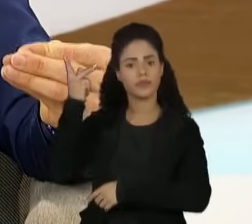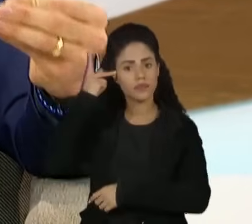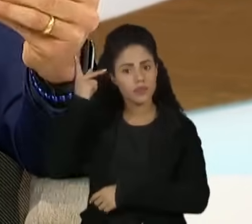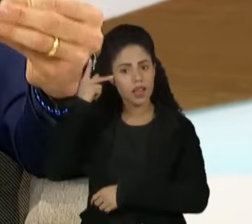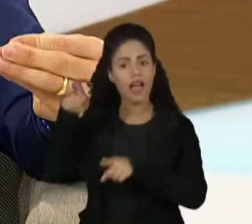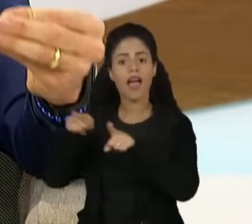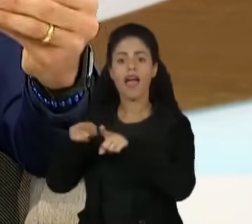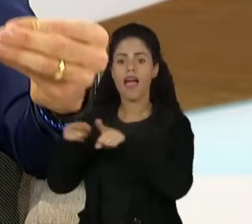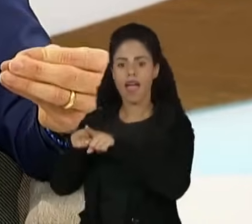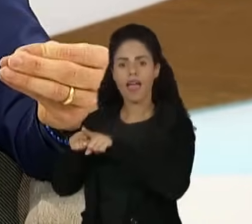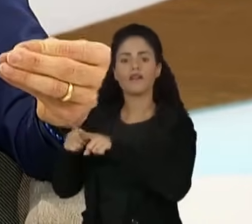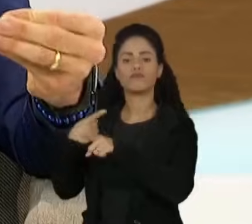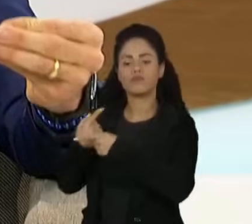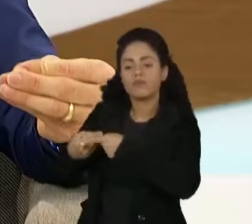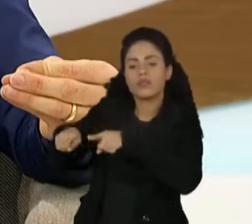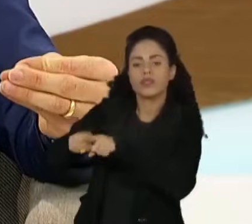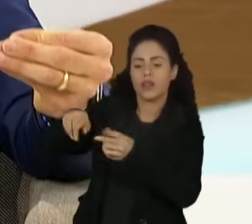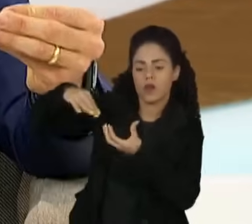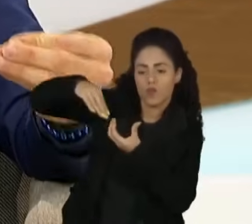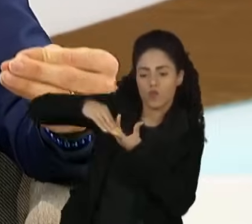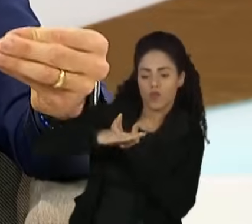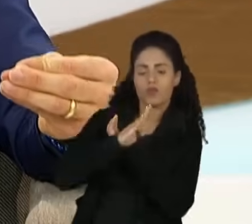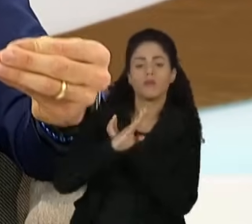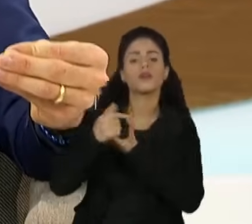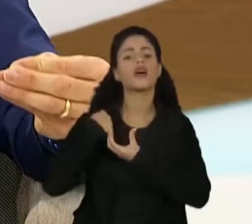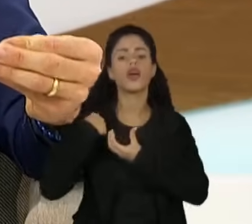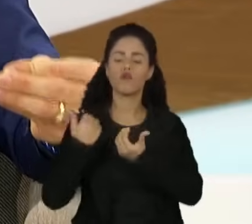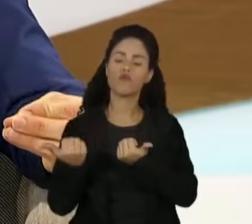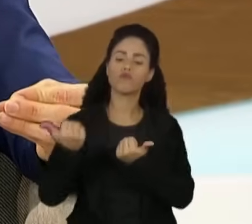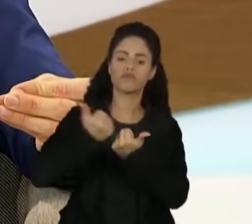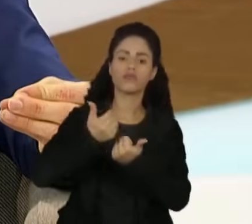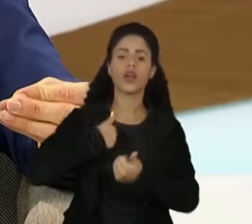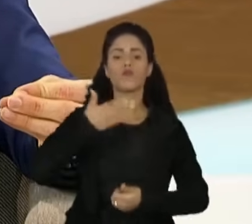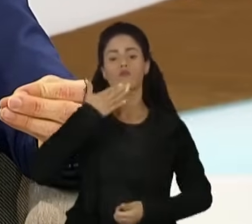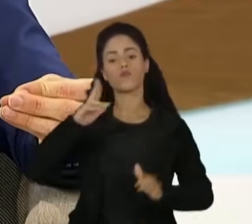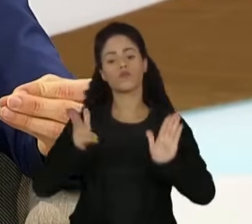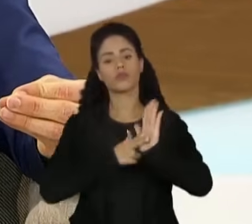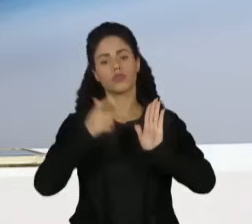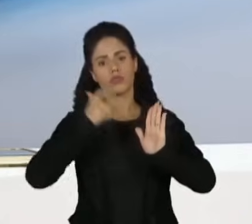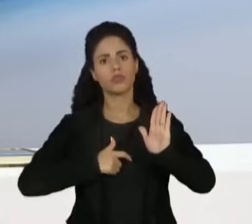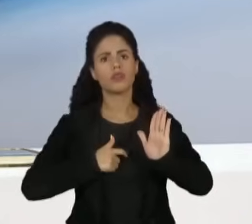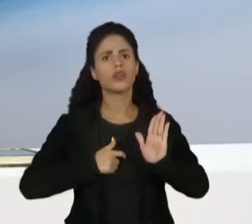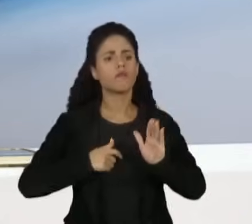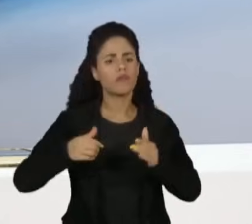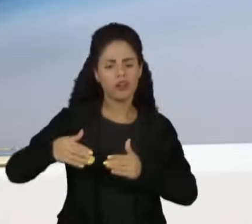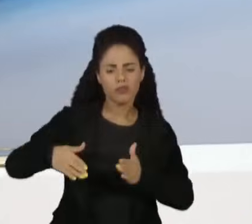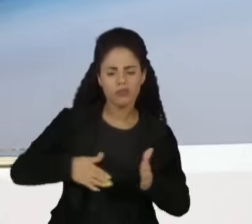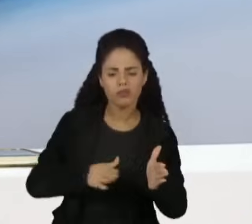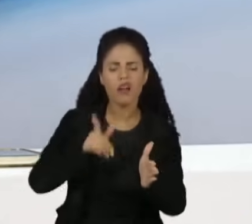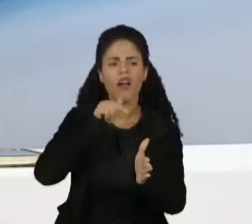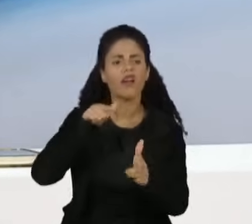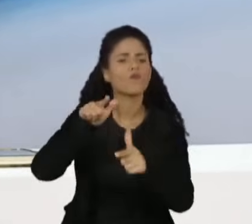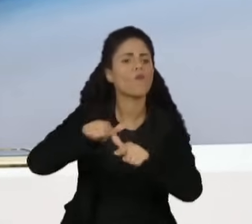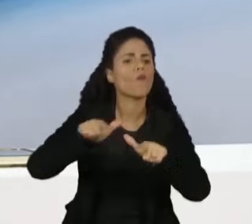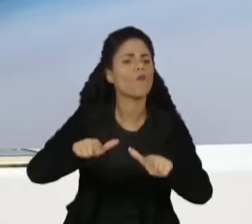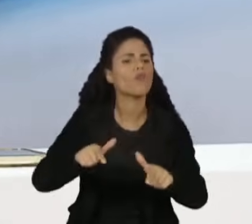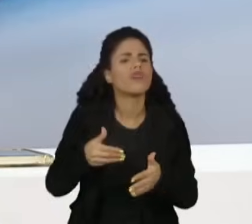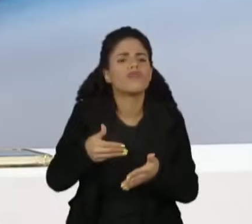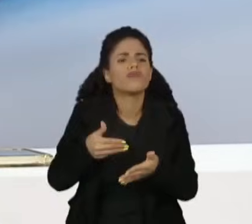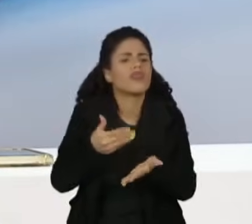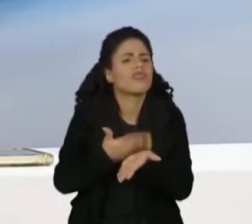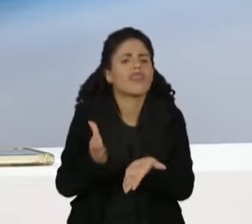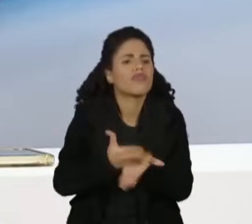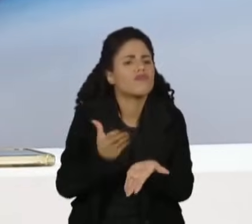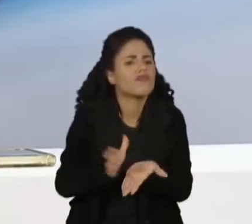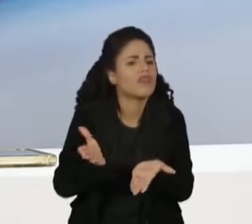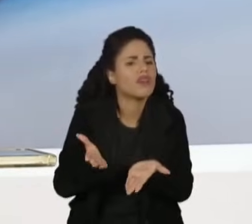Sabesp. Se a gente não conseguir limpar isso com o governo do estado, eu vou assumir esse compromisso publicamente. Mas limpar o rio não tem nada a ver com, por exemplo, tem mais de